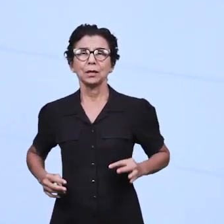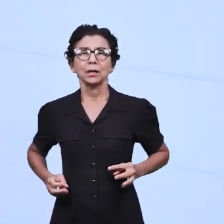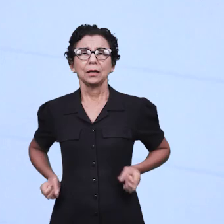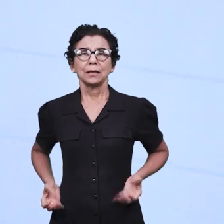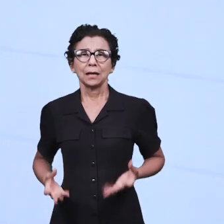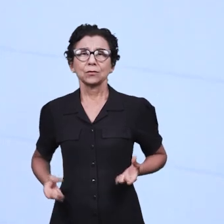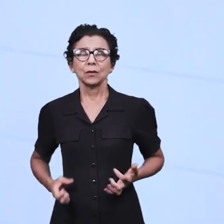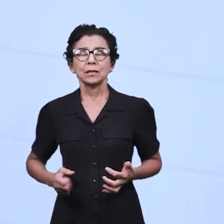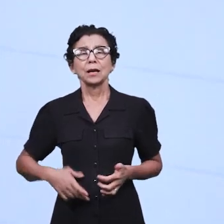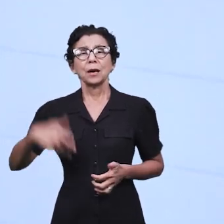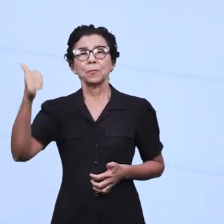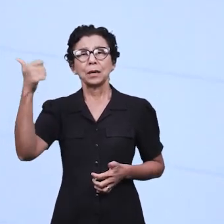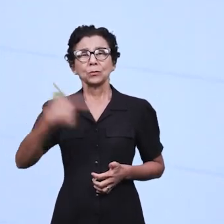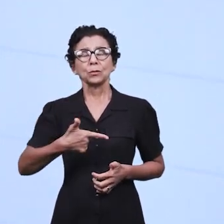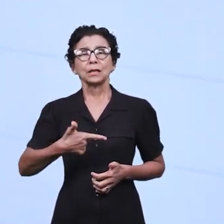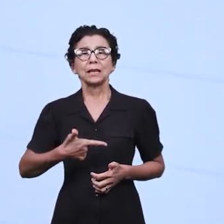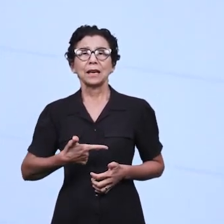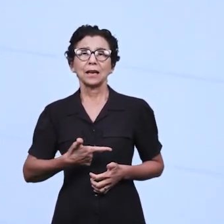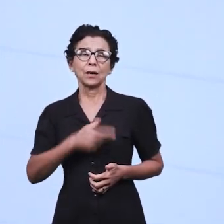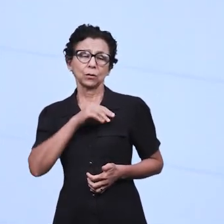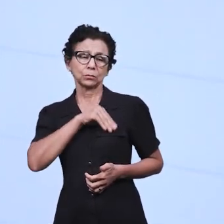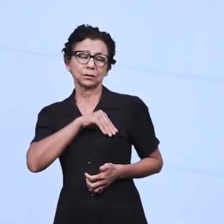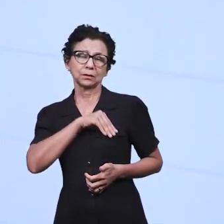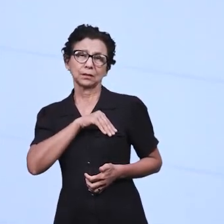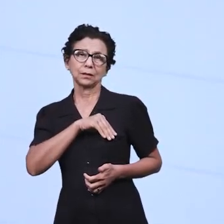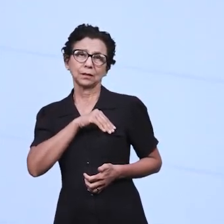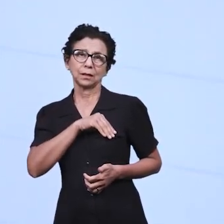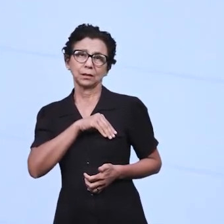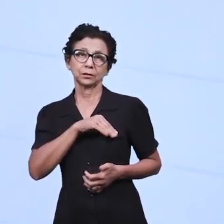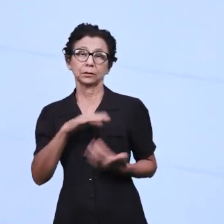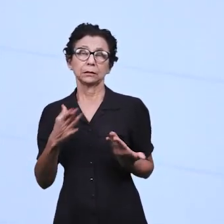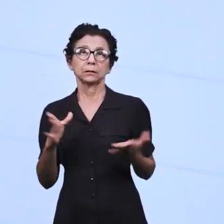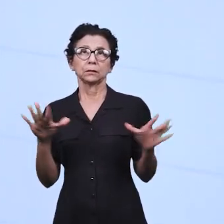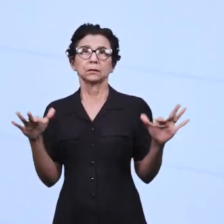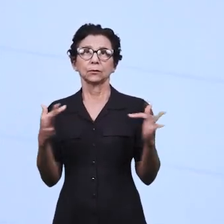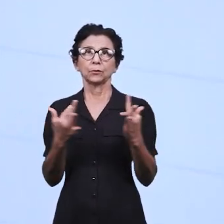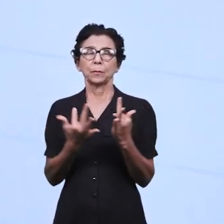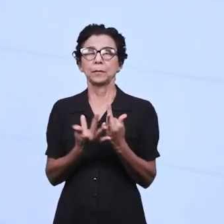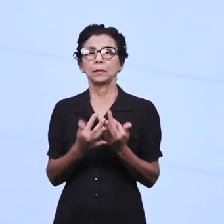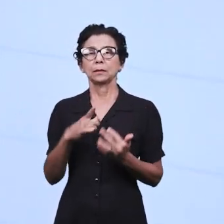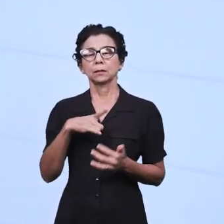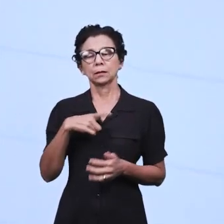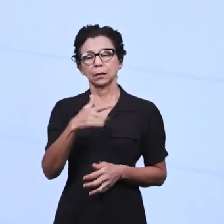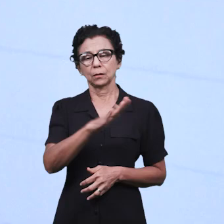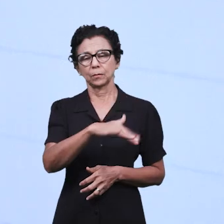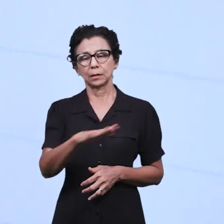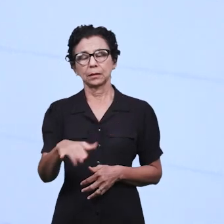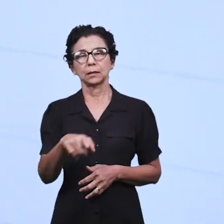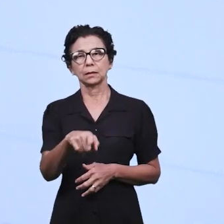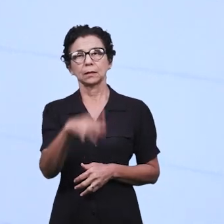por pessoa, essa família, na verdade, a pessoa que tem, né? A gente está falando da criança, a criança vai ter